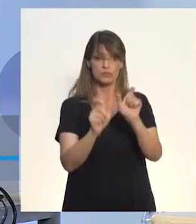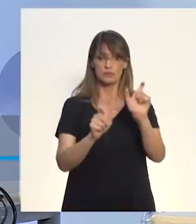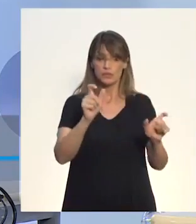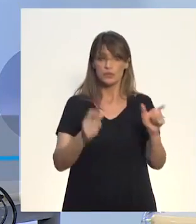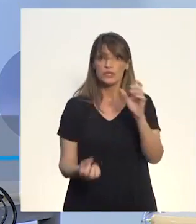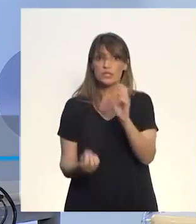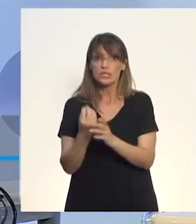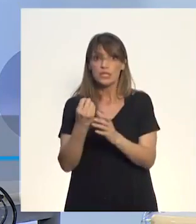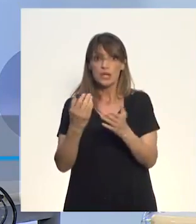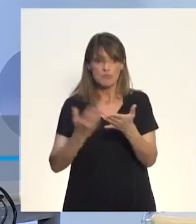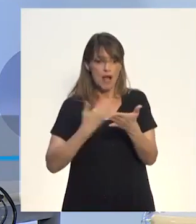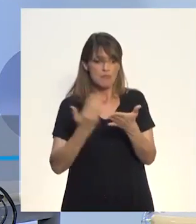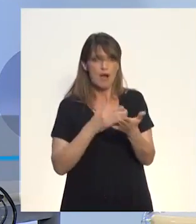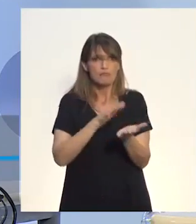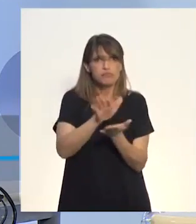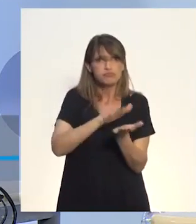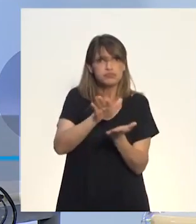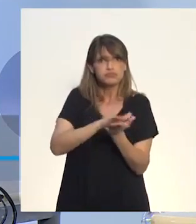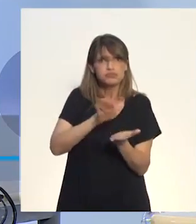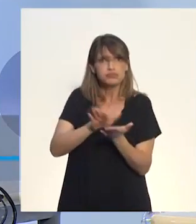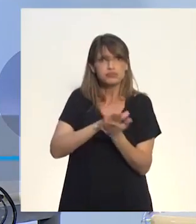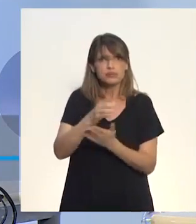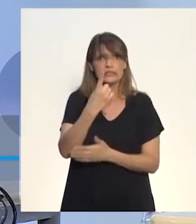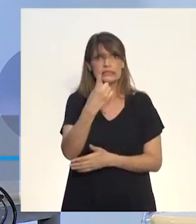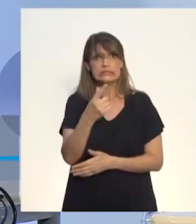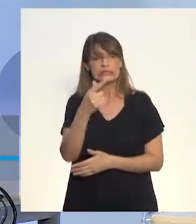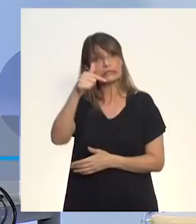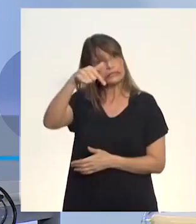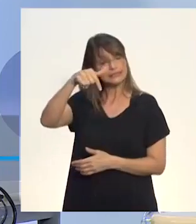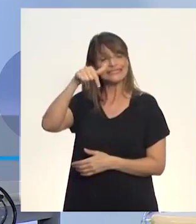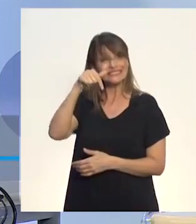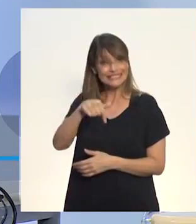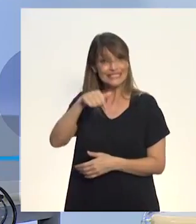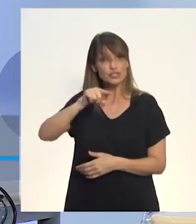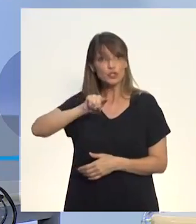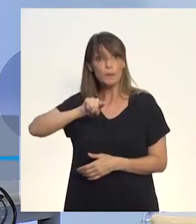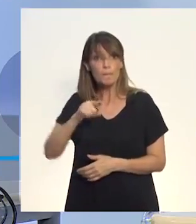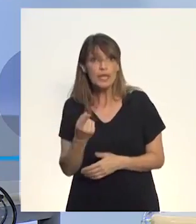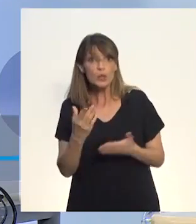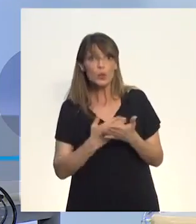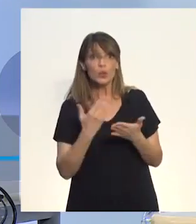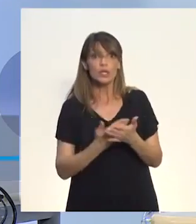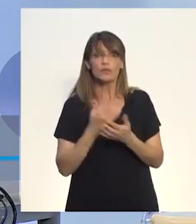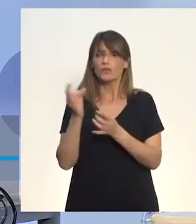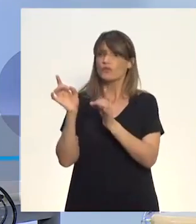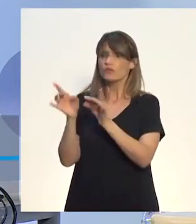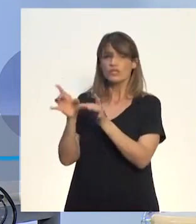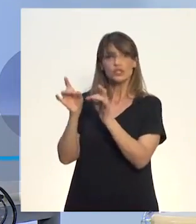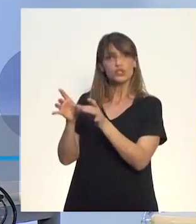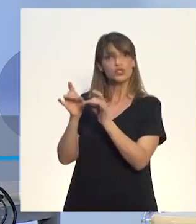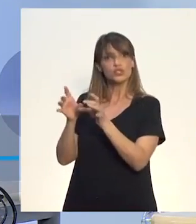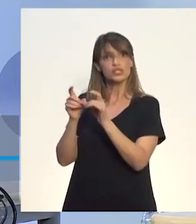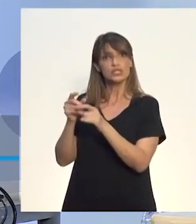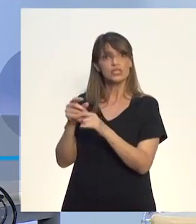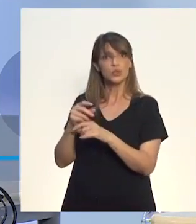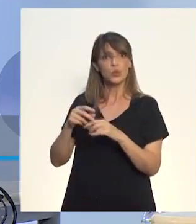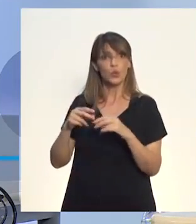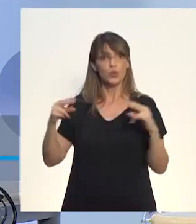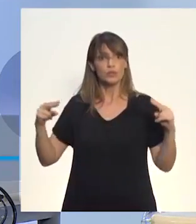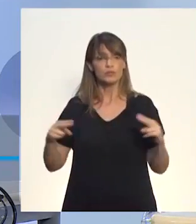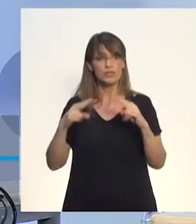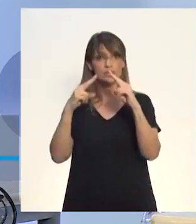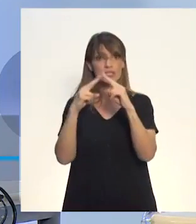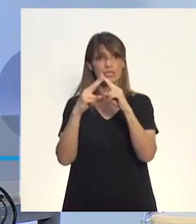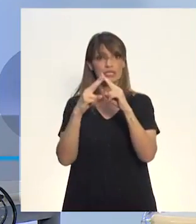produziram 7.000 livros, pois os 7.000 livros foram vendidos em Paris em menos de 24 horas. Para